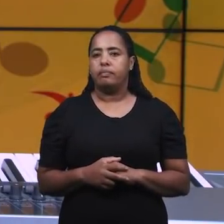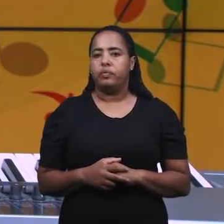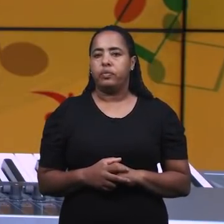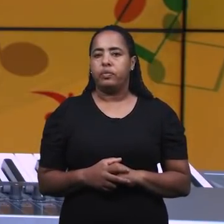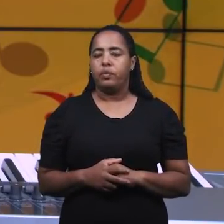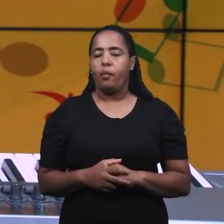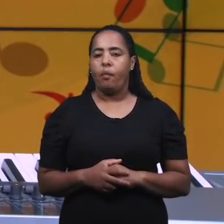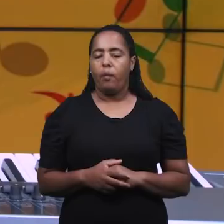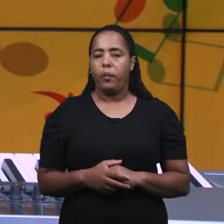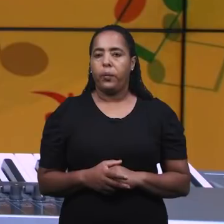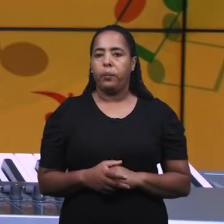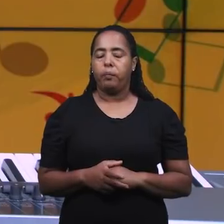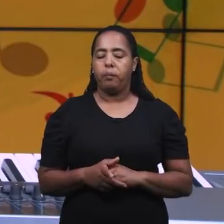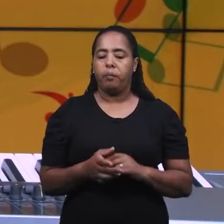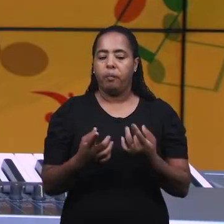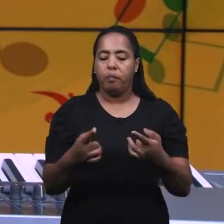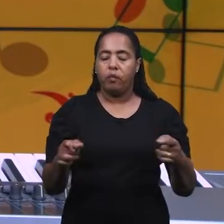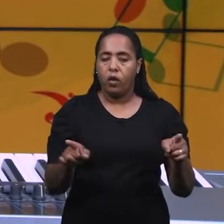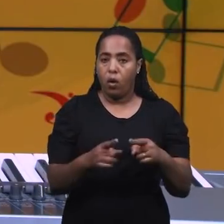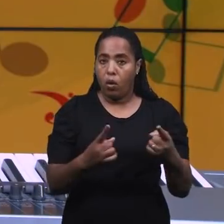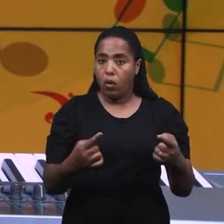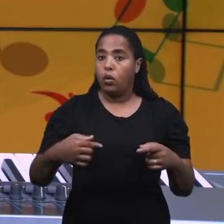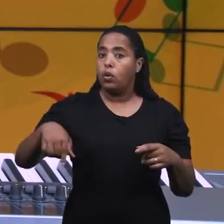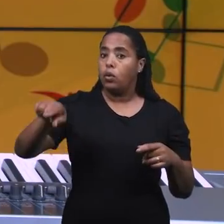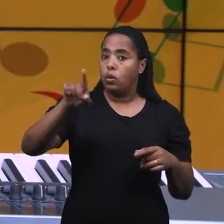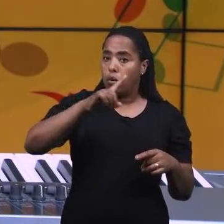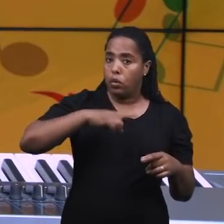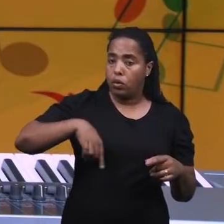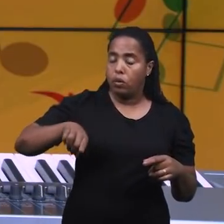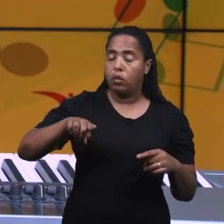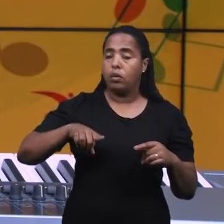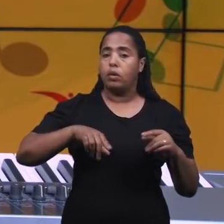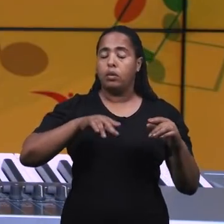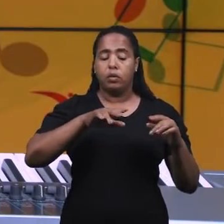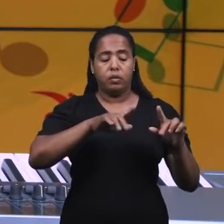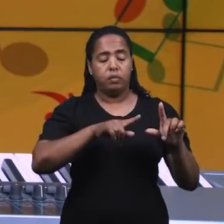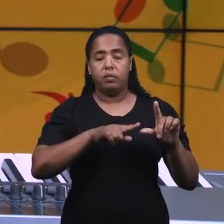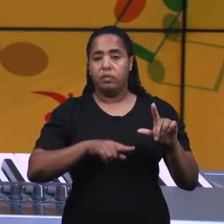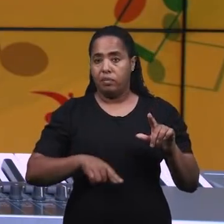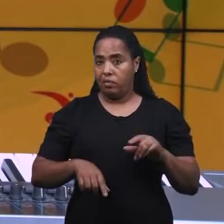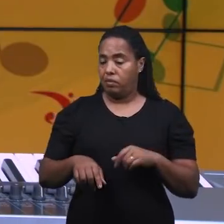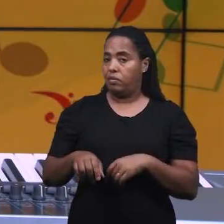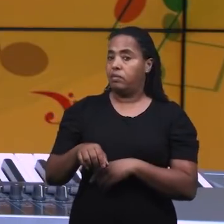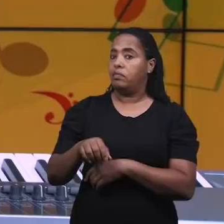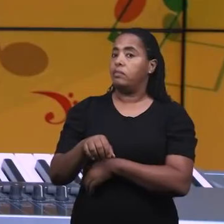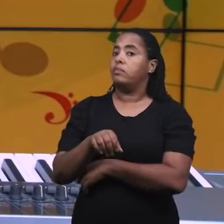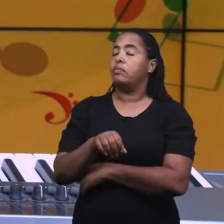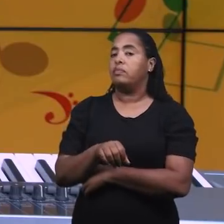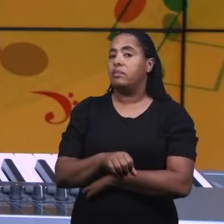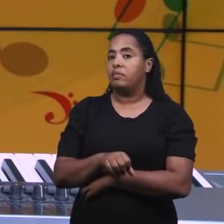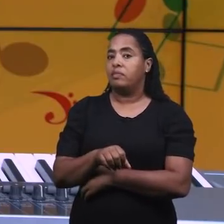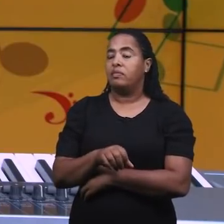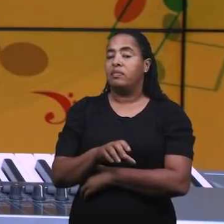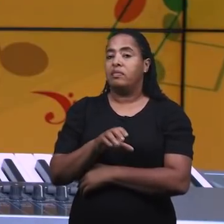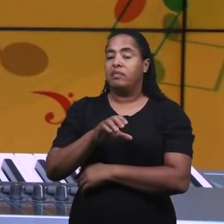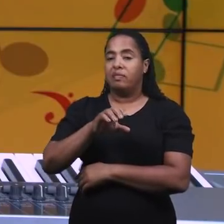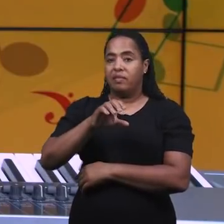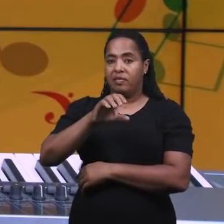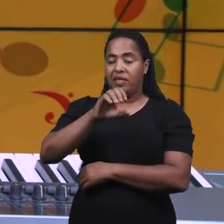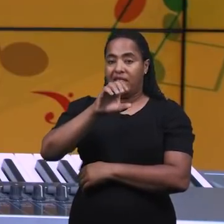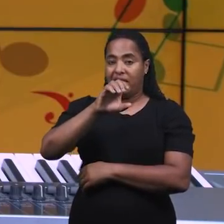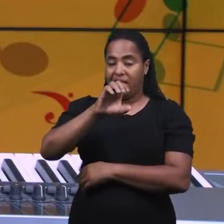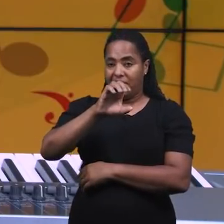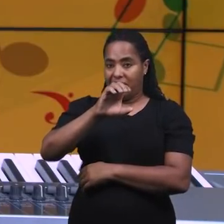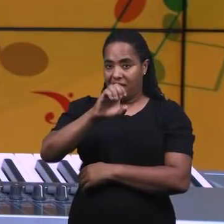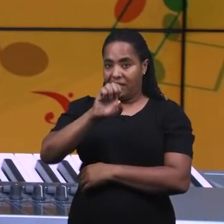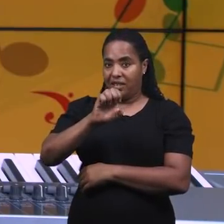Para esse instrumental, nós vamos ter a cifra C, Sol,